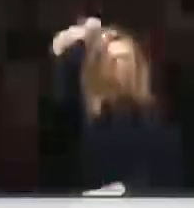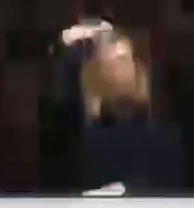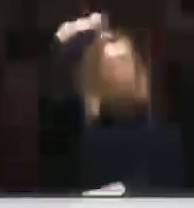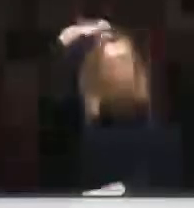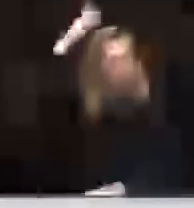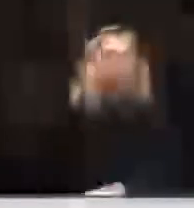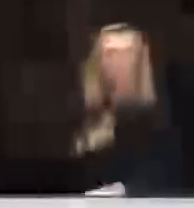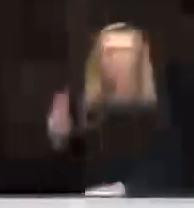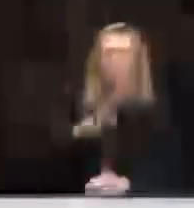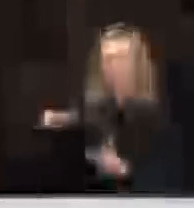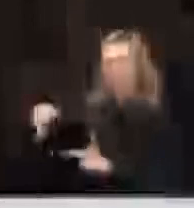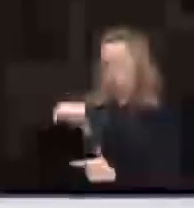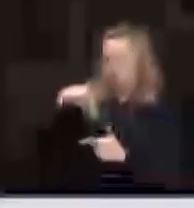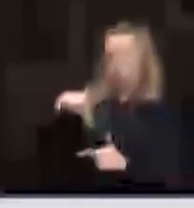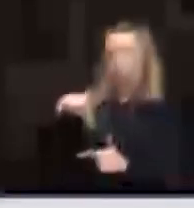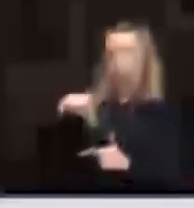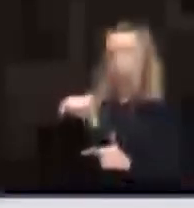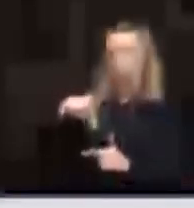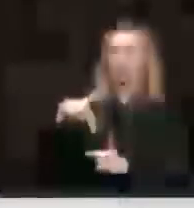da tribuna,